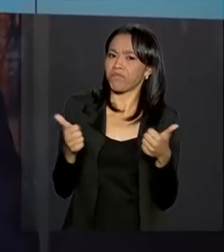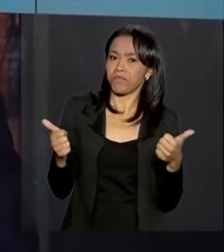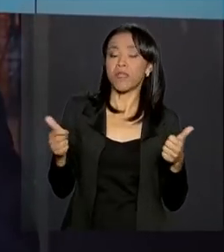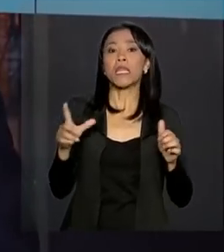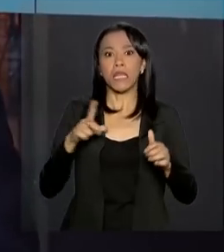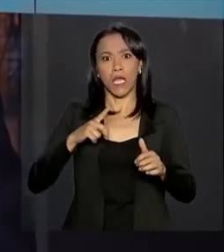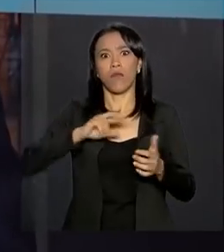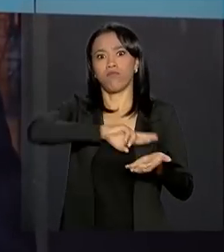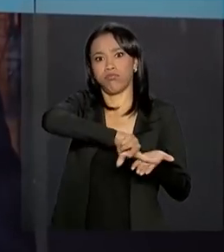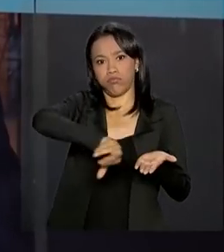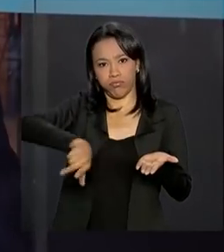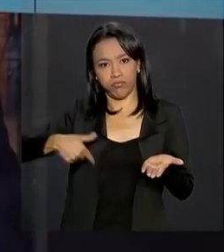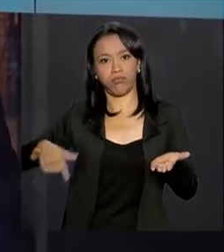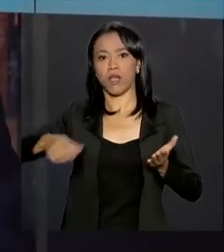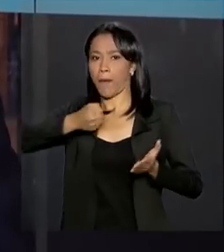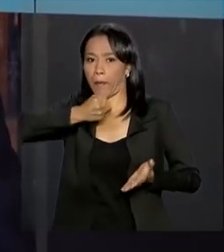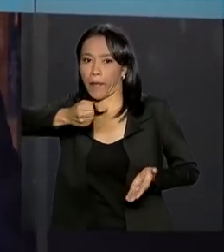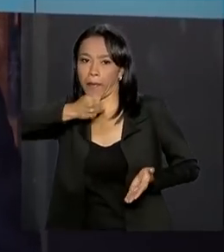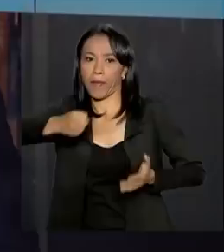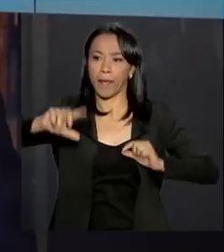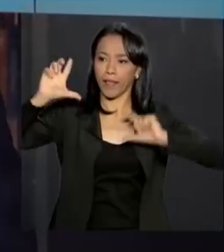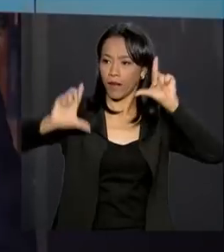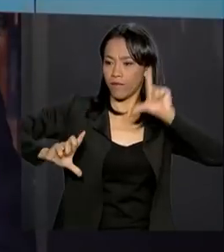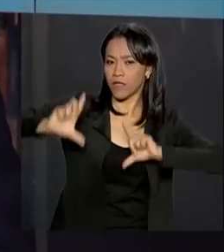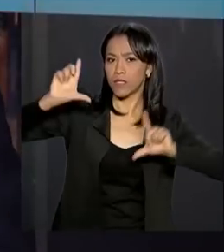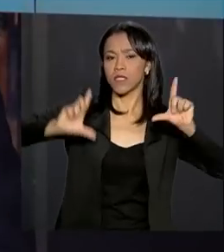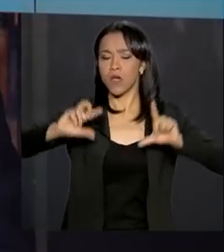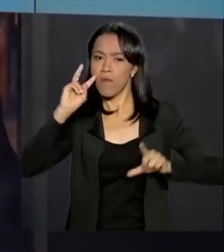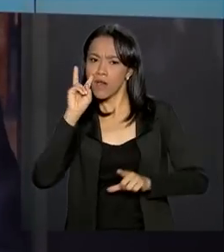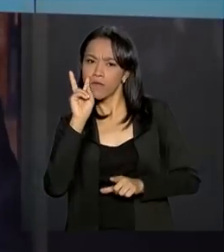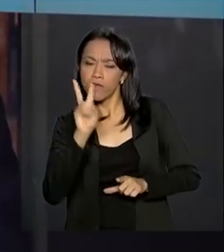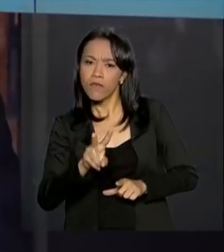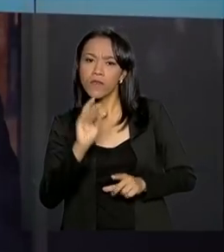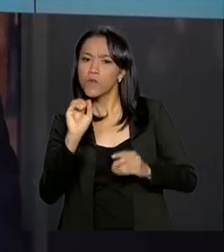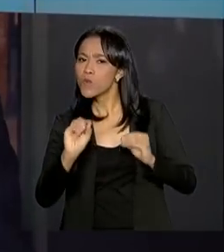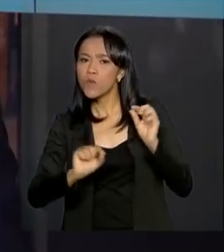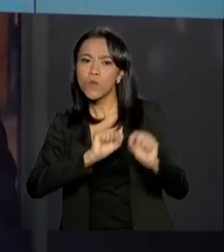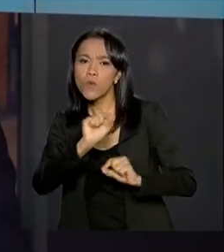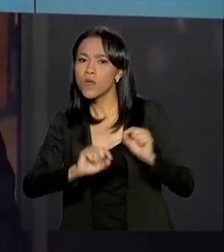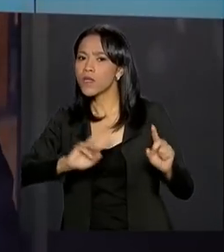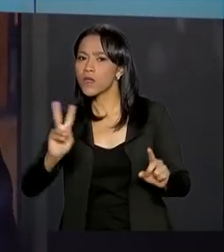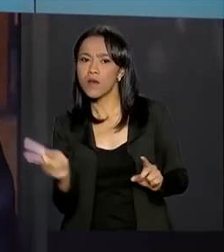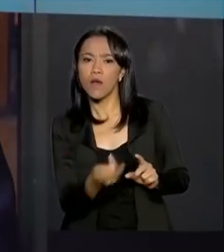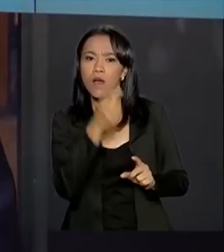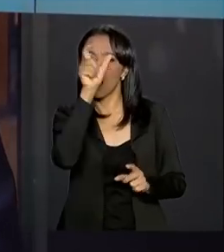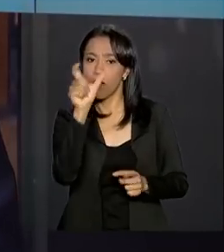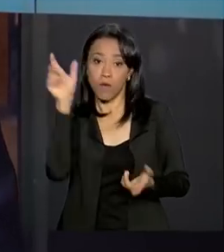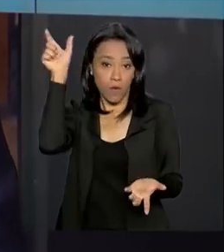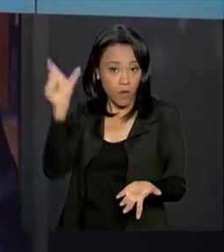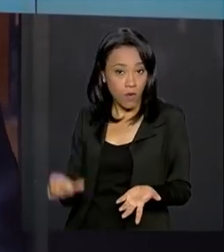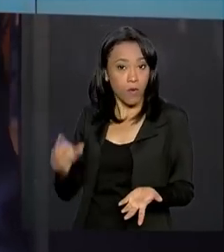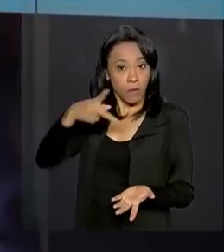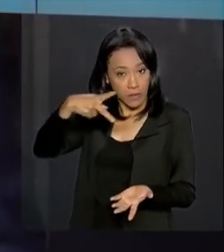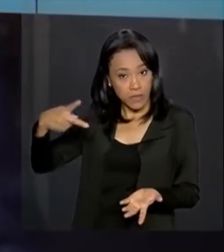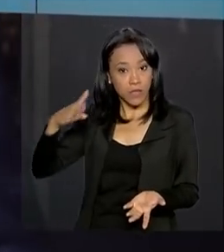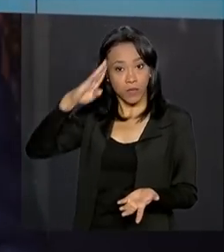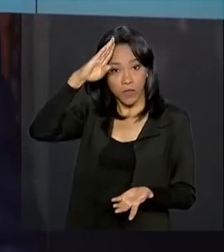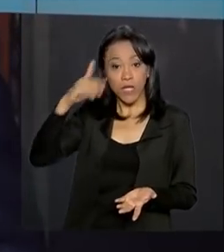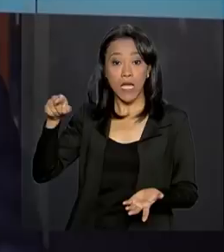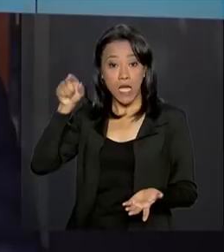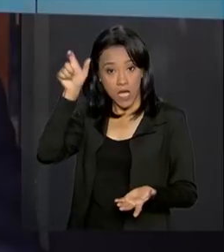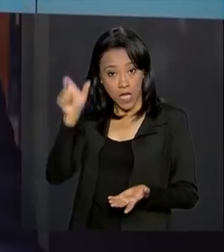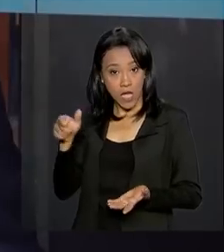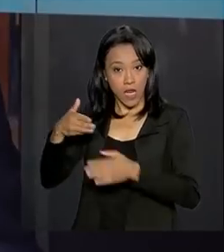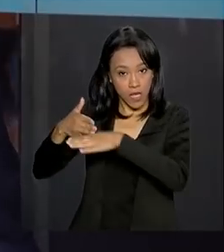muitos jornalistas, a imprensa toda reunida para acompanhar a situação do presidente. Ele entrou na sala